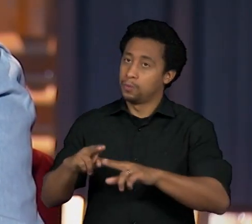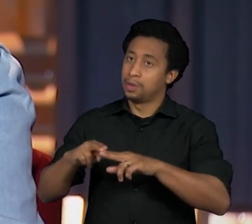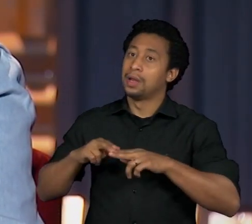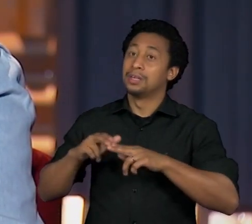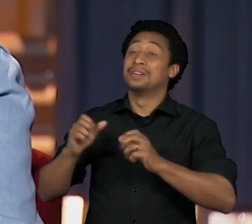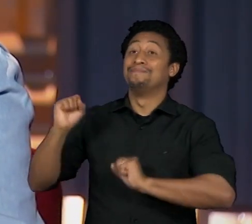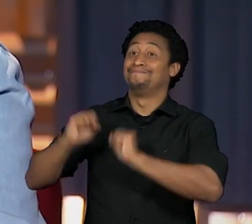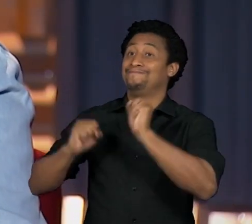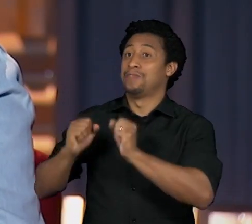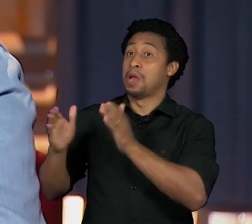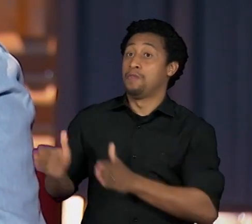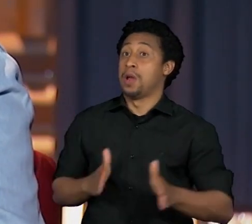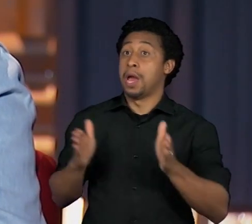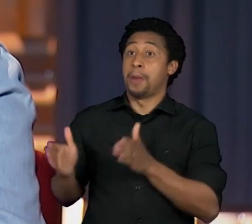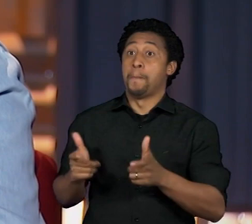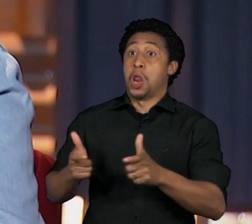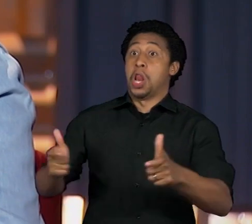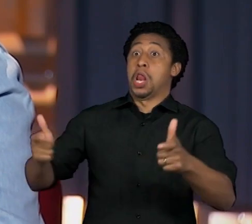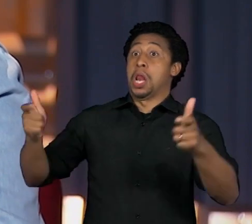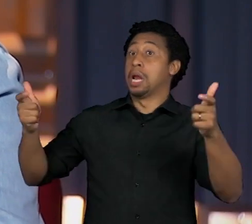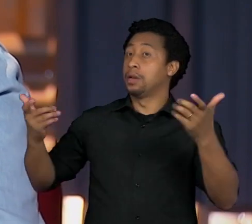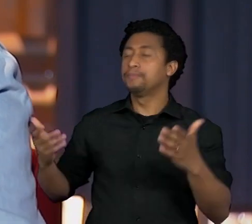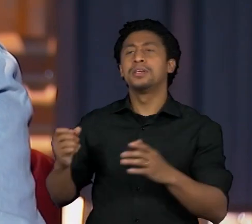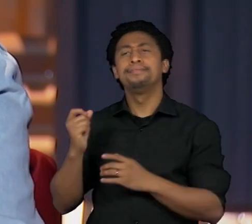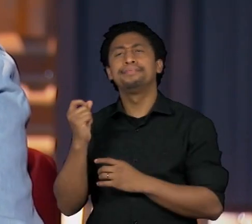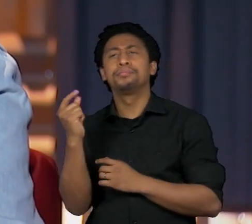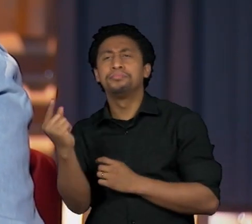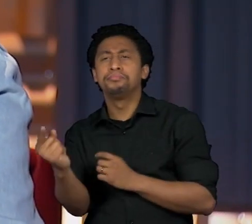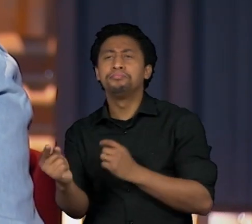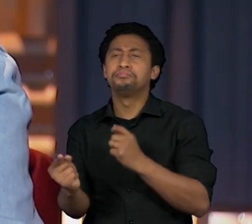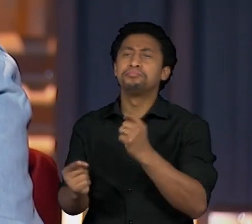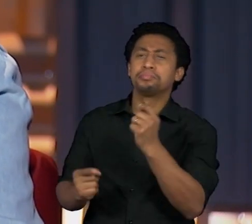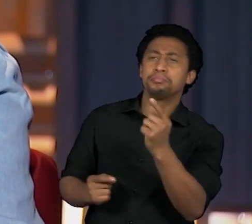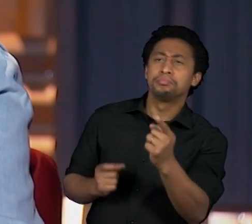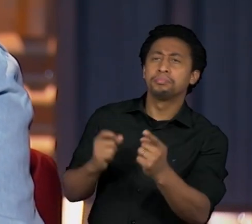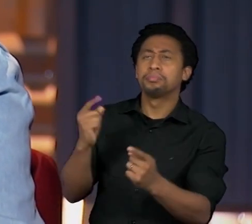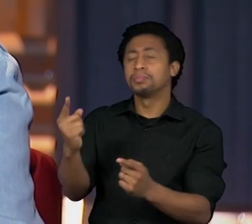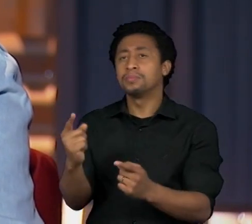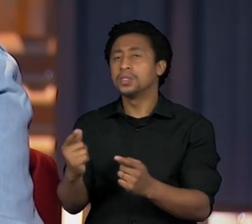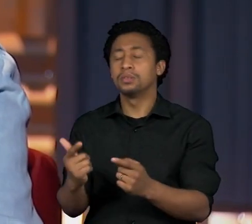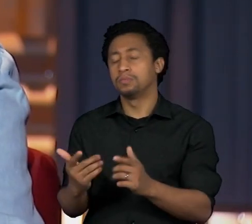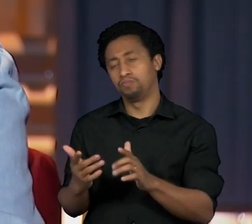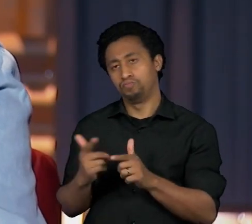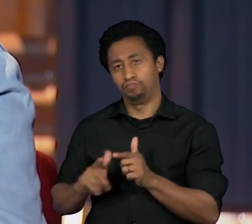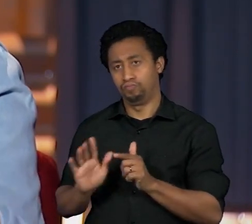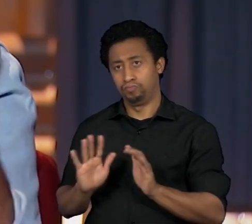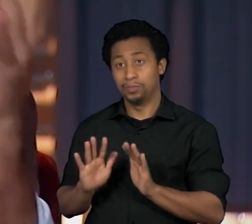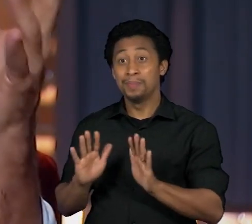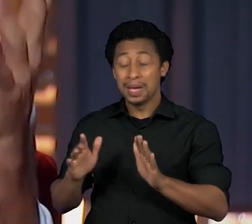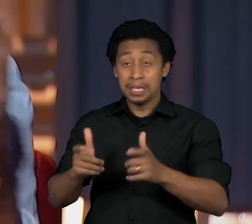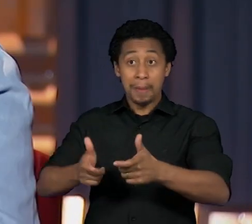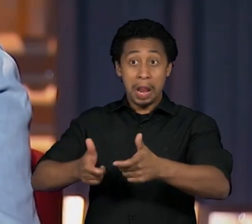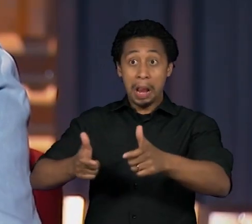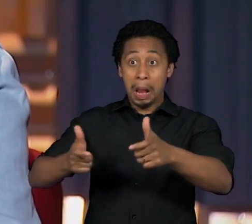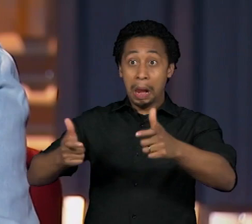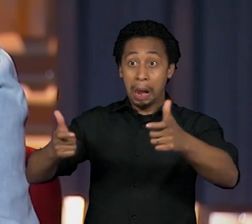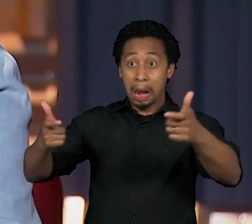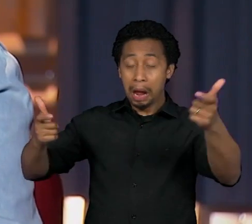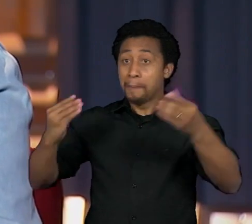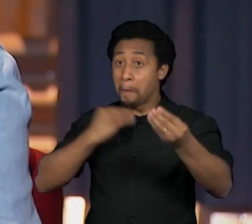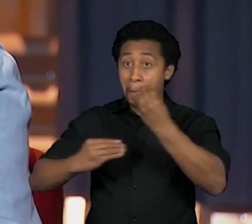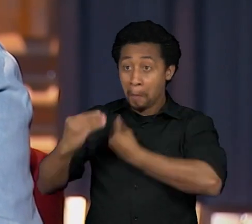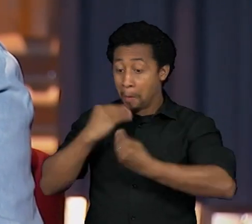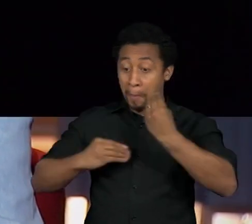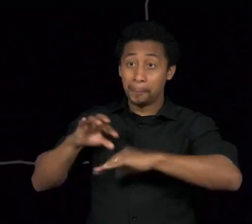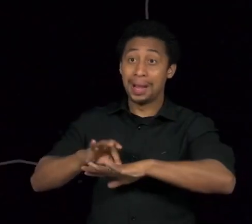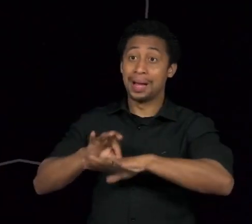gente estivesse falando aqui de uma coisa que é pontual, não provocaria o mesmo tipo de reação. É. Mas pensando na escala global de consumo de carne, a gente